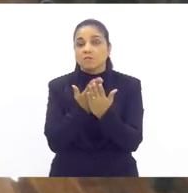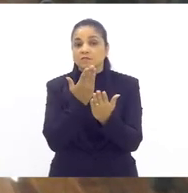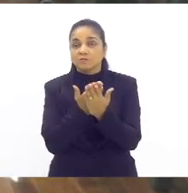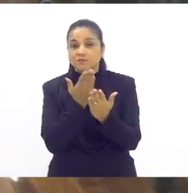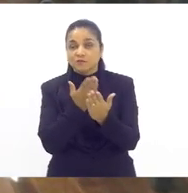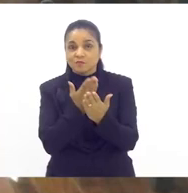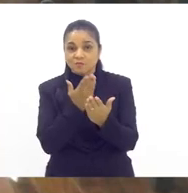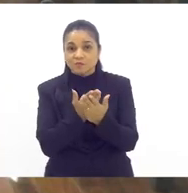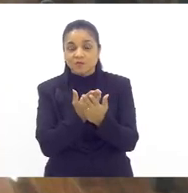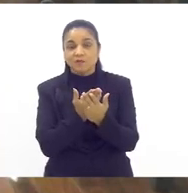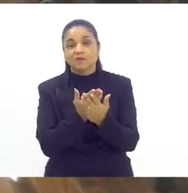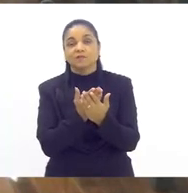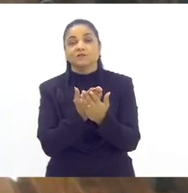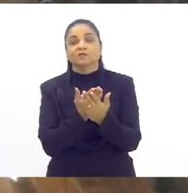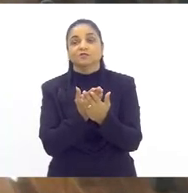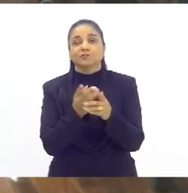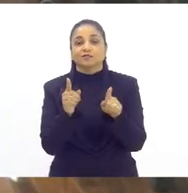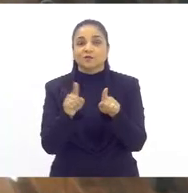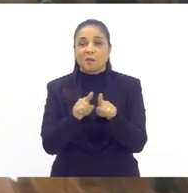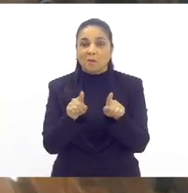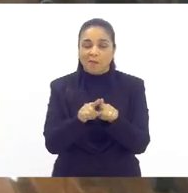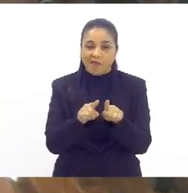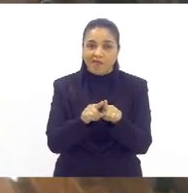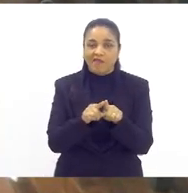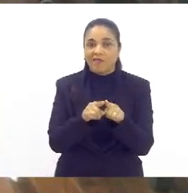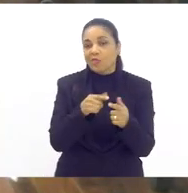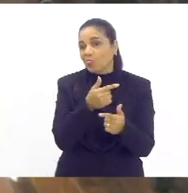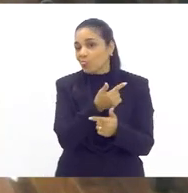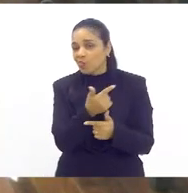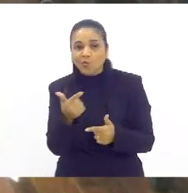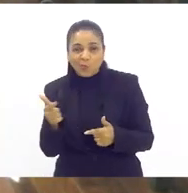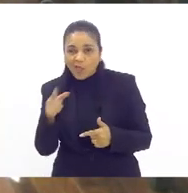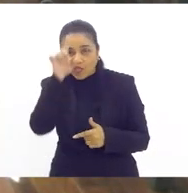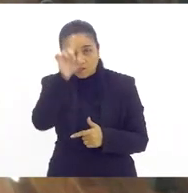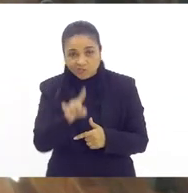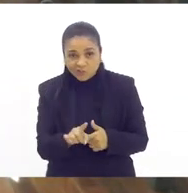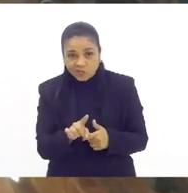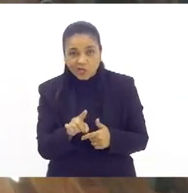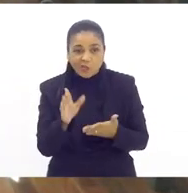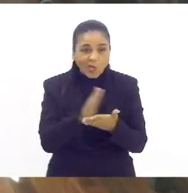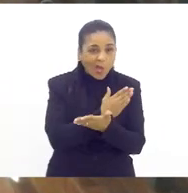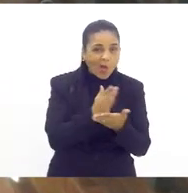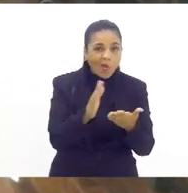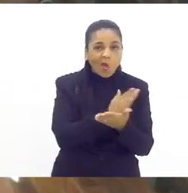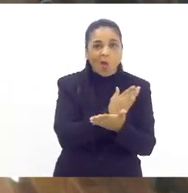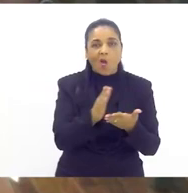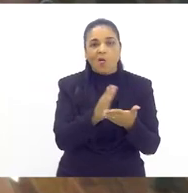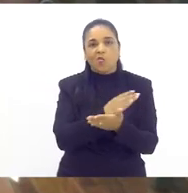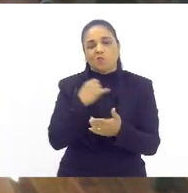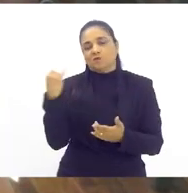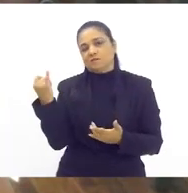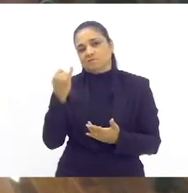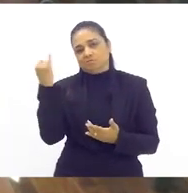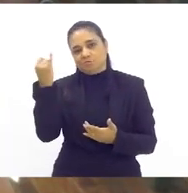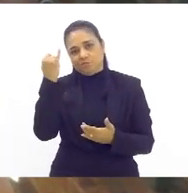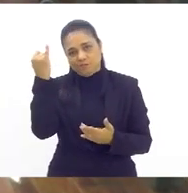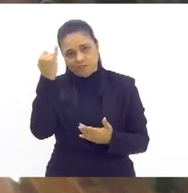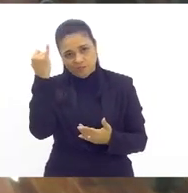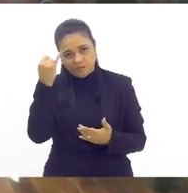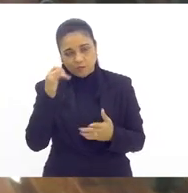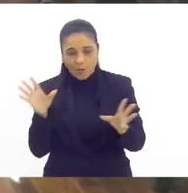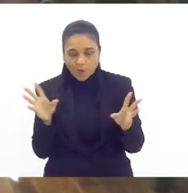do subsequente que não tem algumas não tem importância para que eles possam concluir